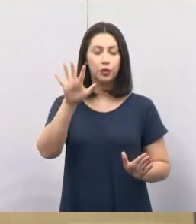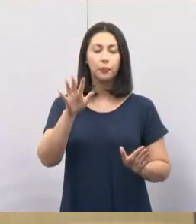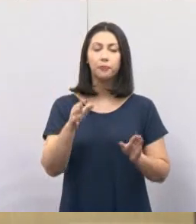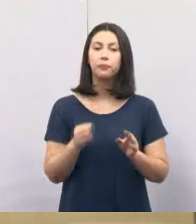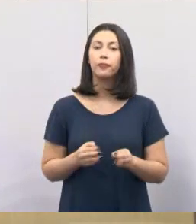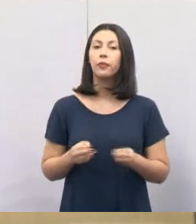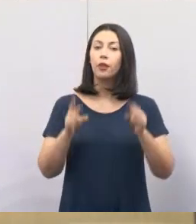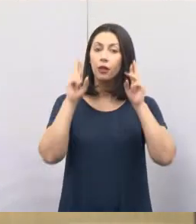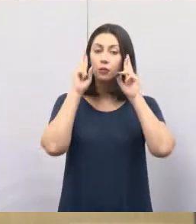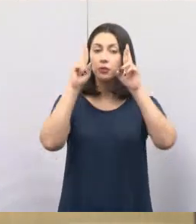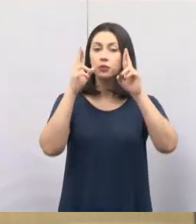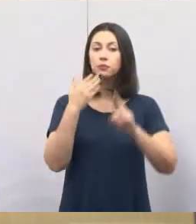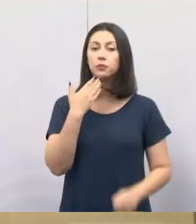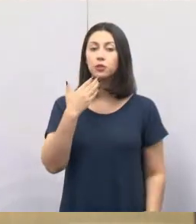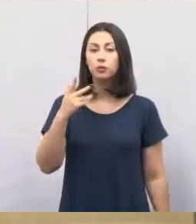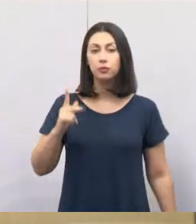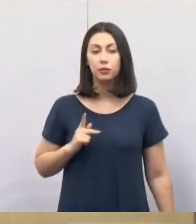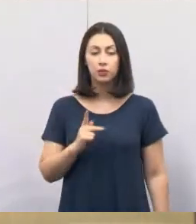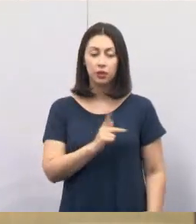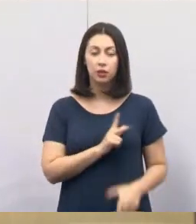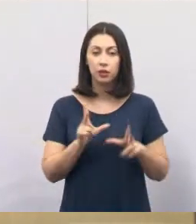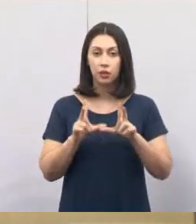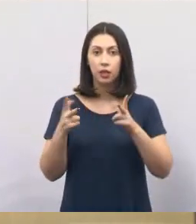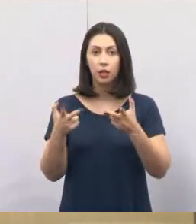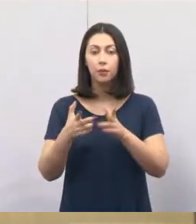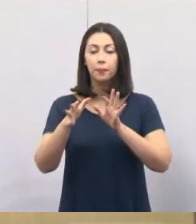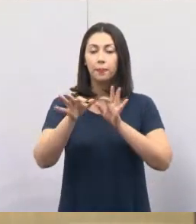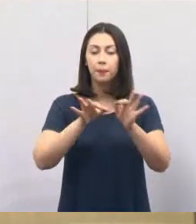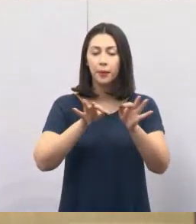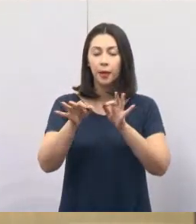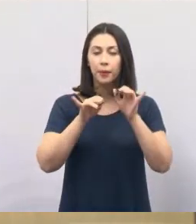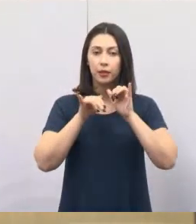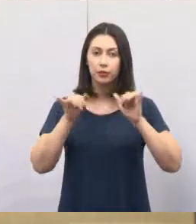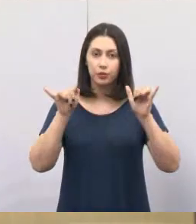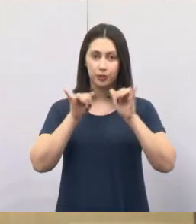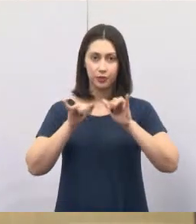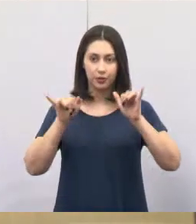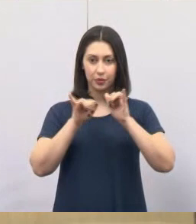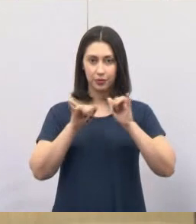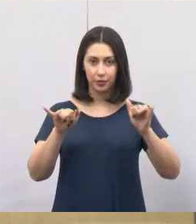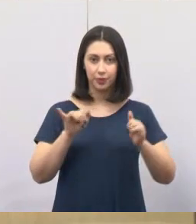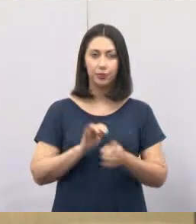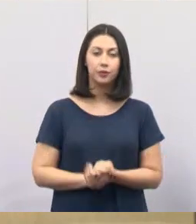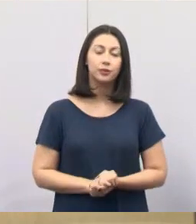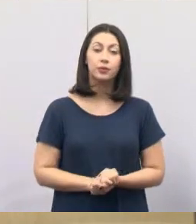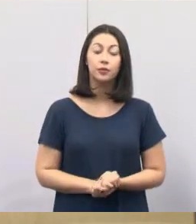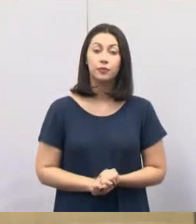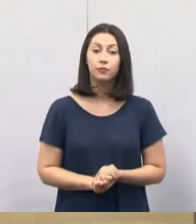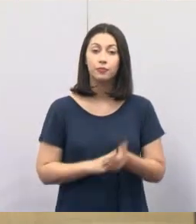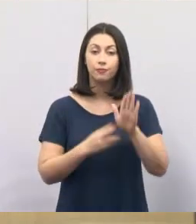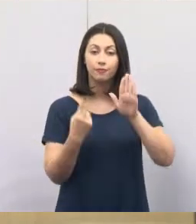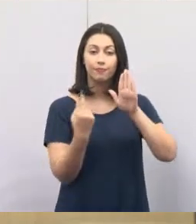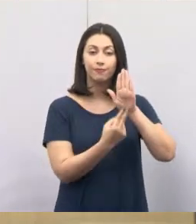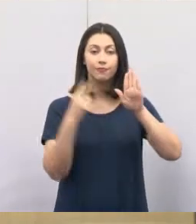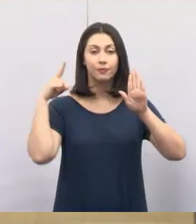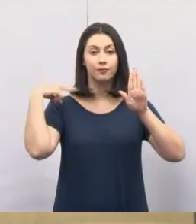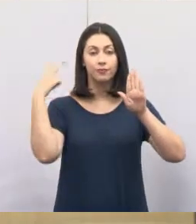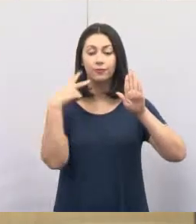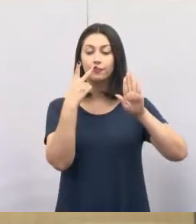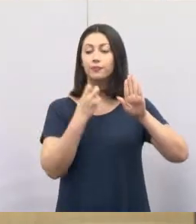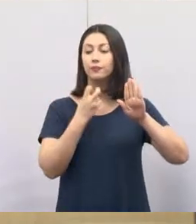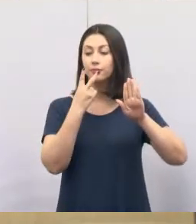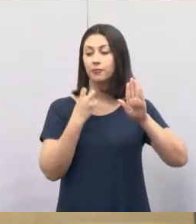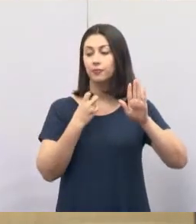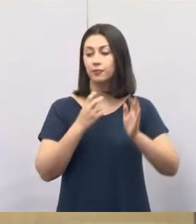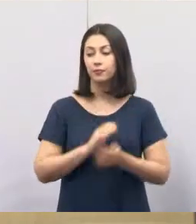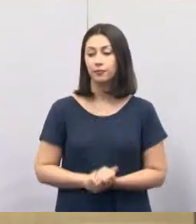registro, respeitosamente requerendo o presidente dessa casa que seja adotada as providências habituais sobre a divulgação da presente manifestação. Autoria, vereador Valmir